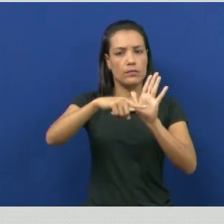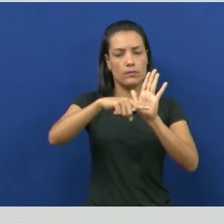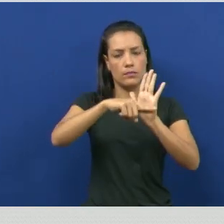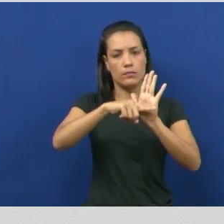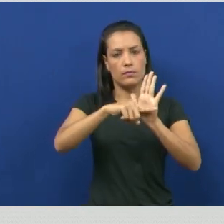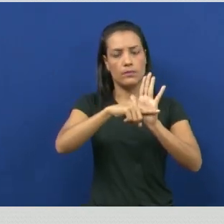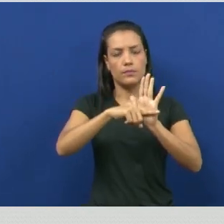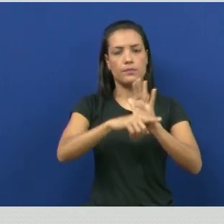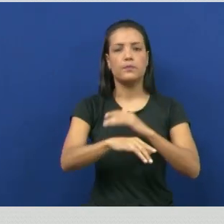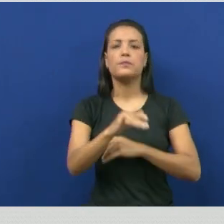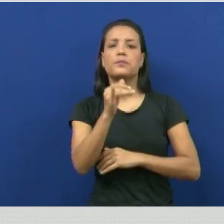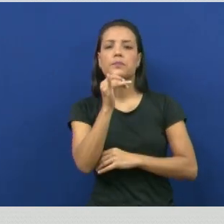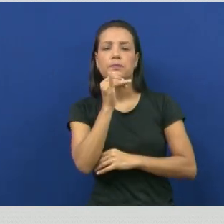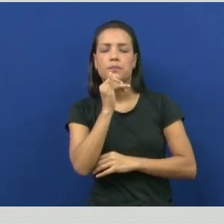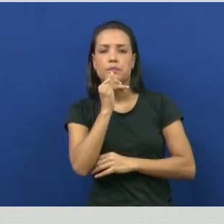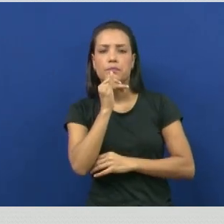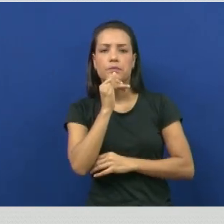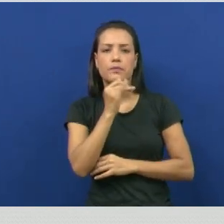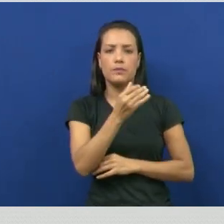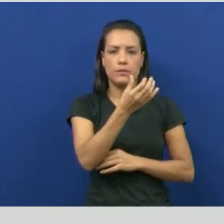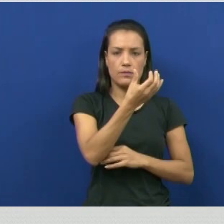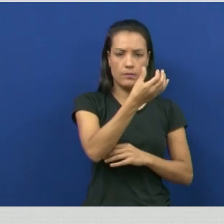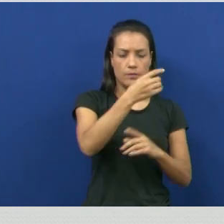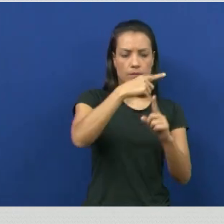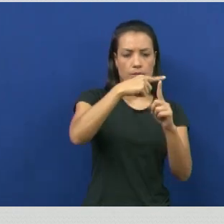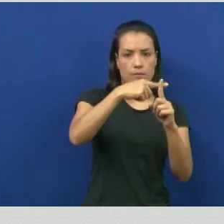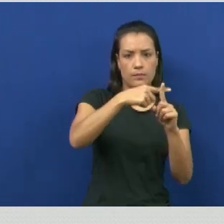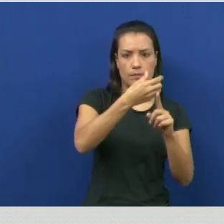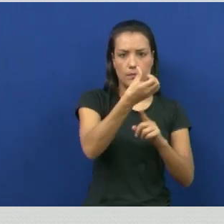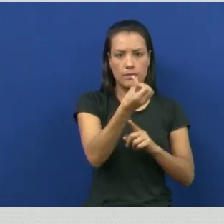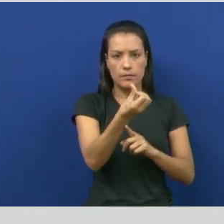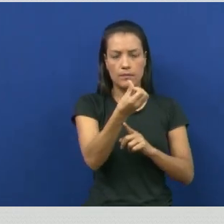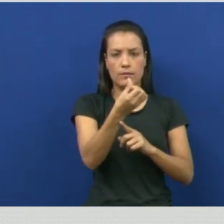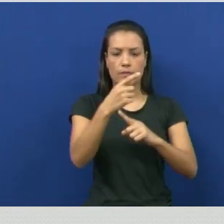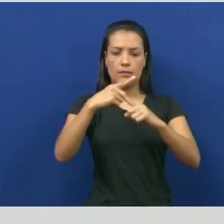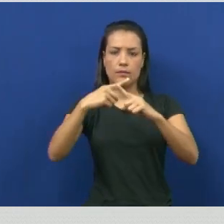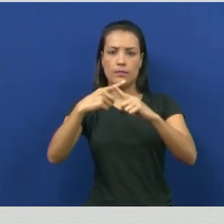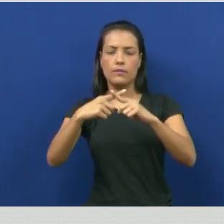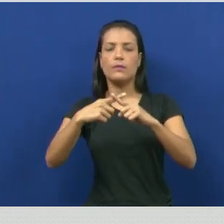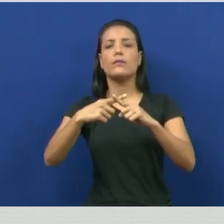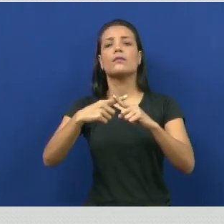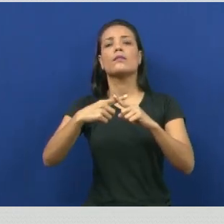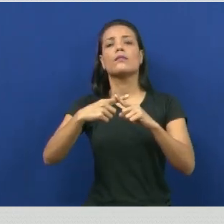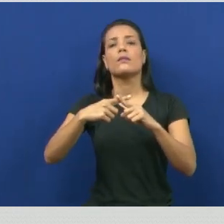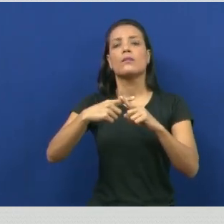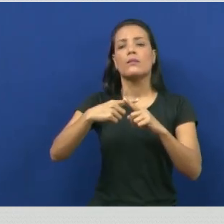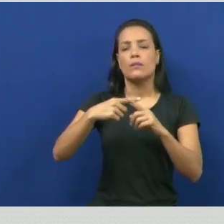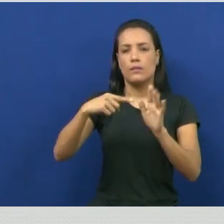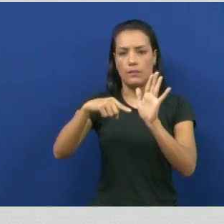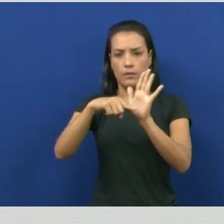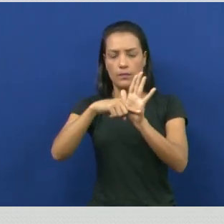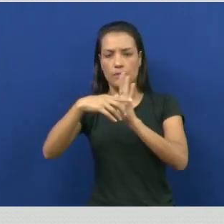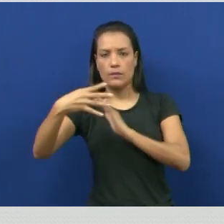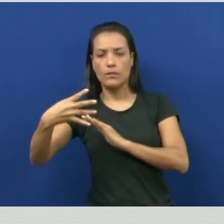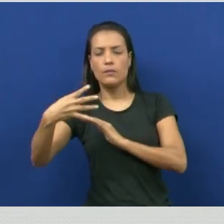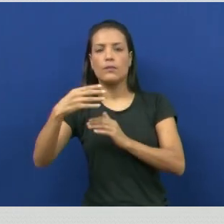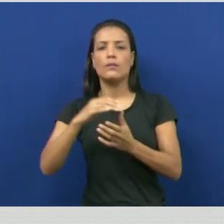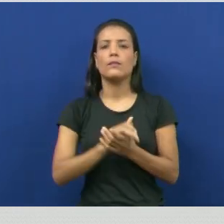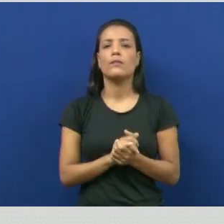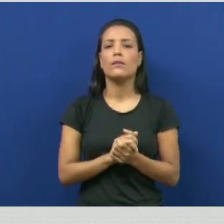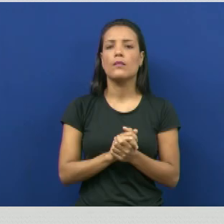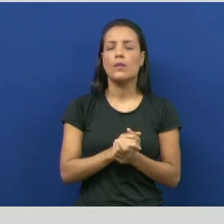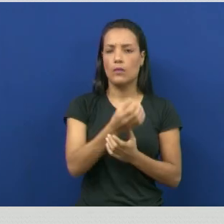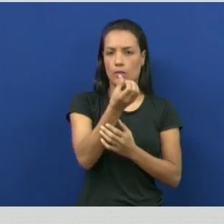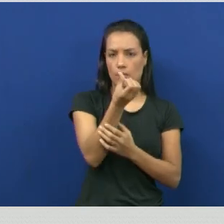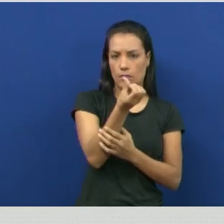Agora, a gente vê um exemplo, ó. Mais 6 vezes menos 4. Mesma coisa, o 6 está pedindo